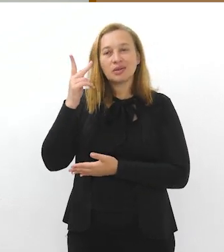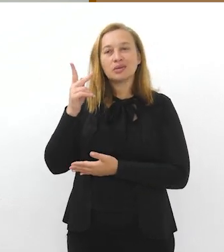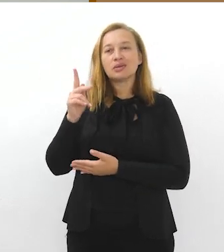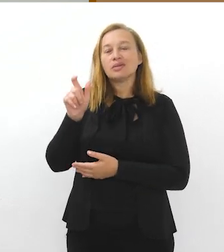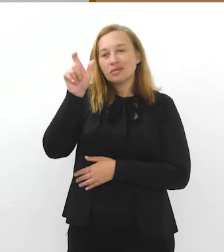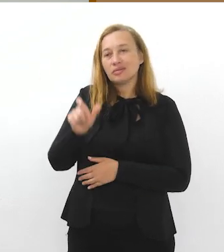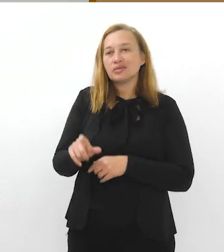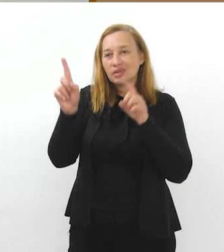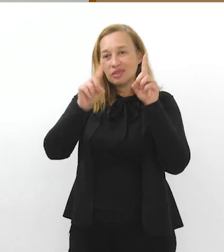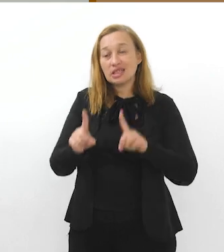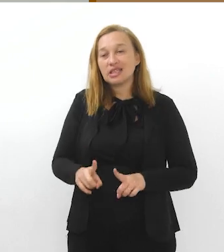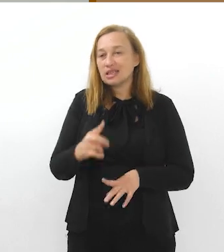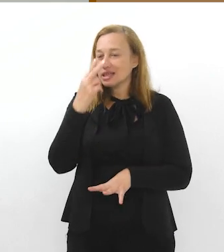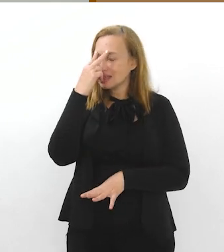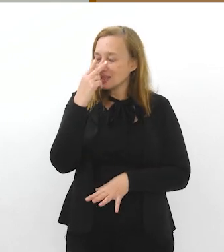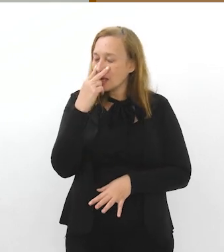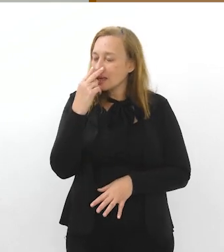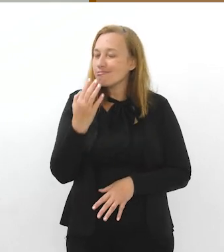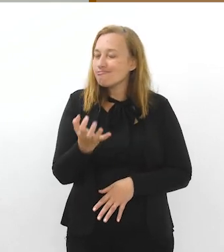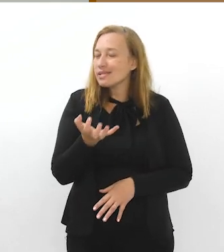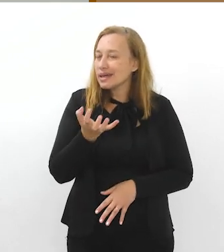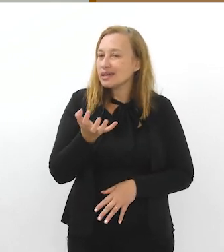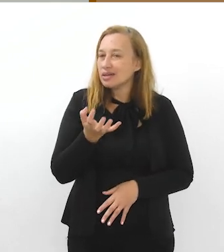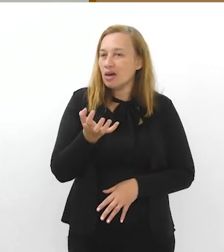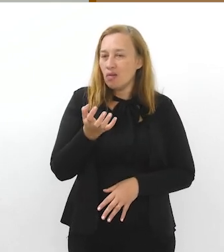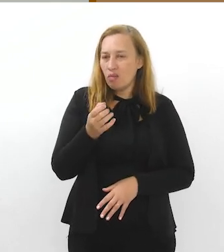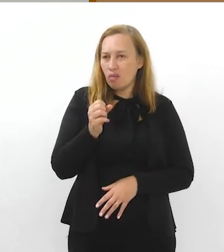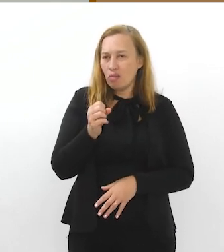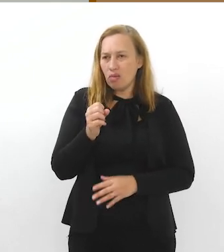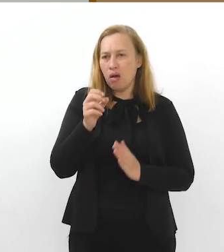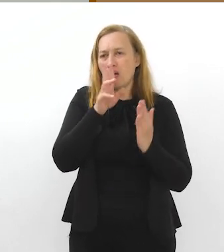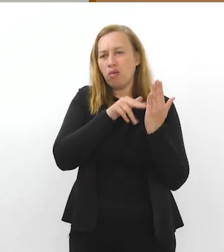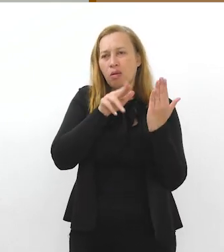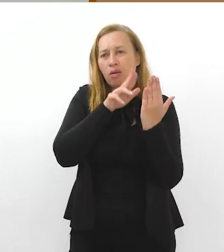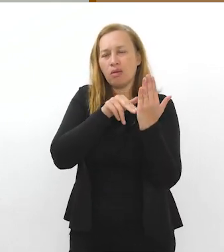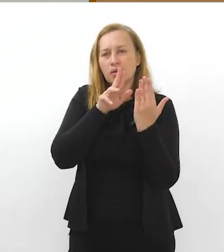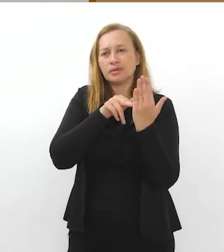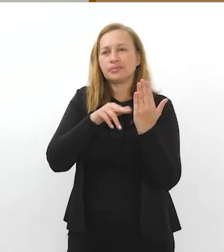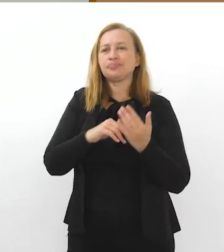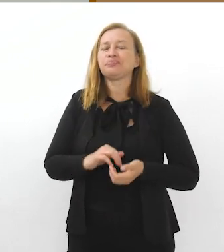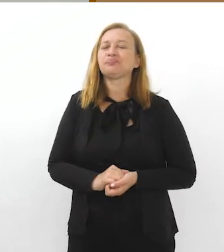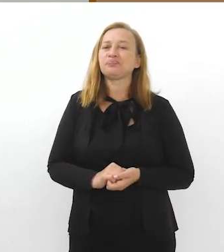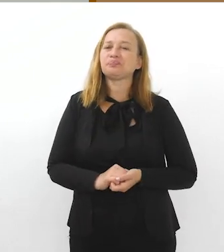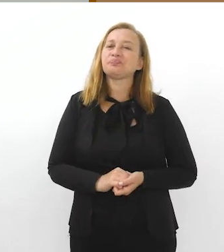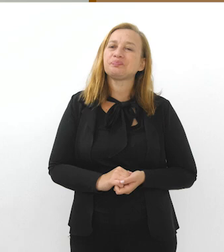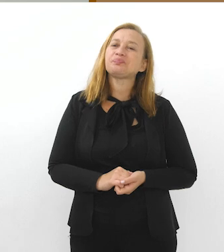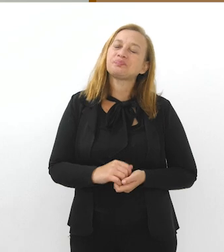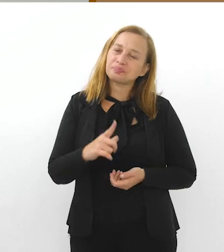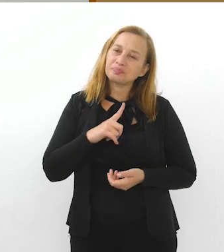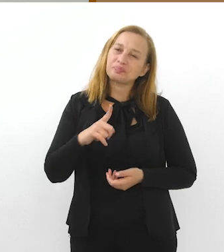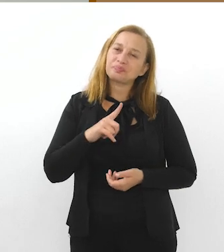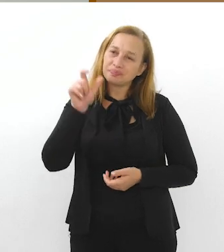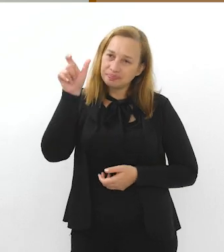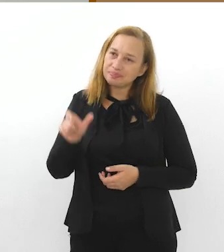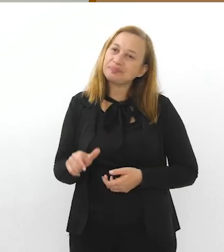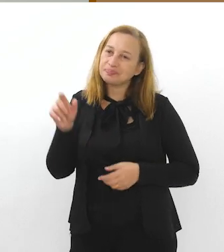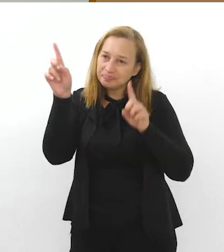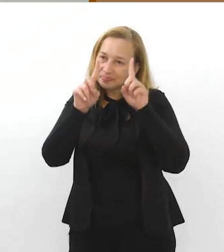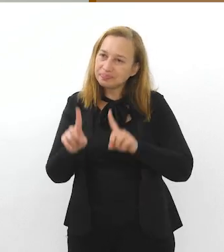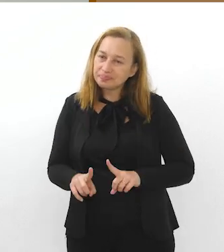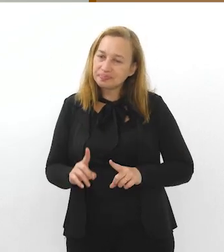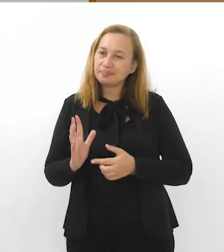sobre um deficiente visual tentando pintar, né? Porque tem, né?